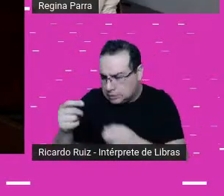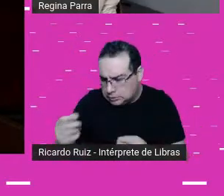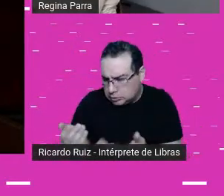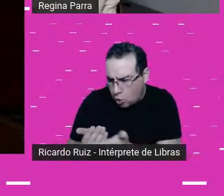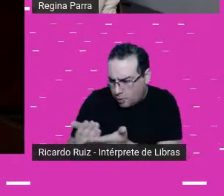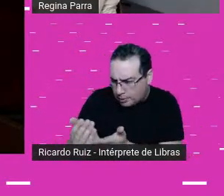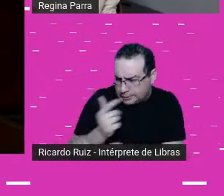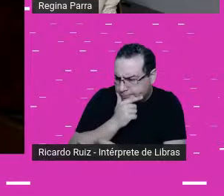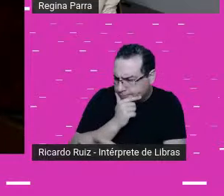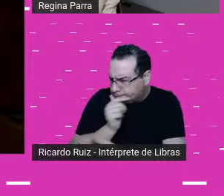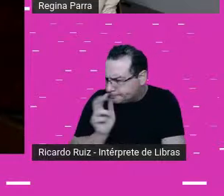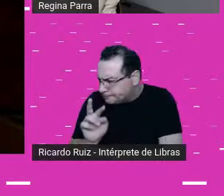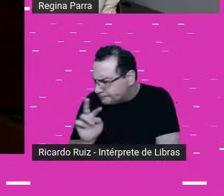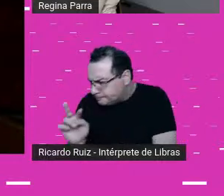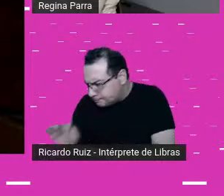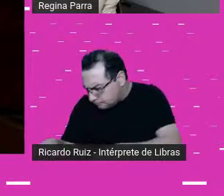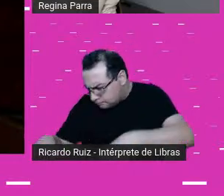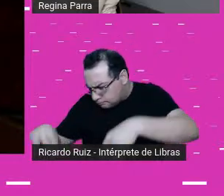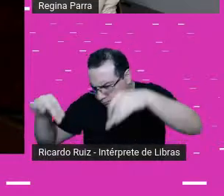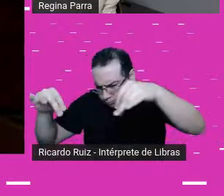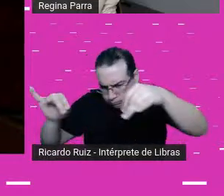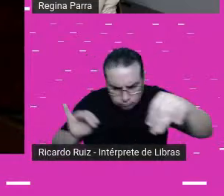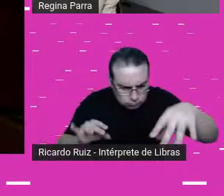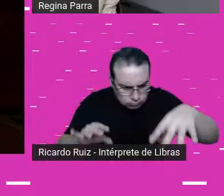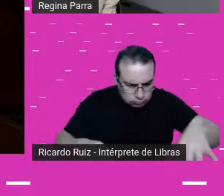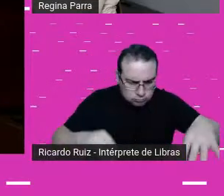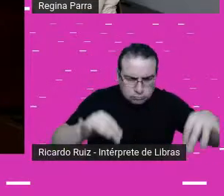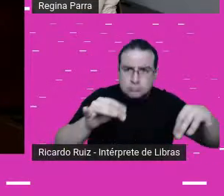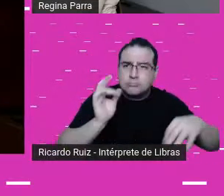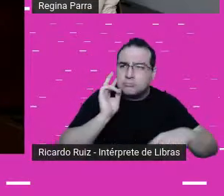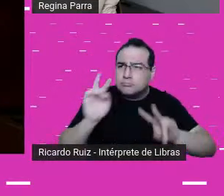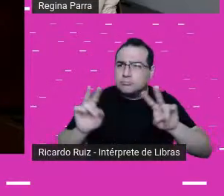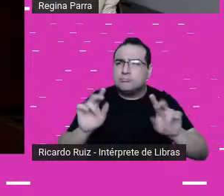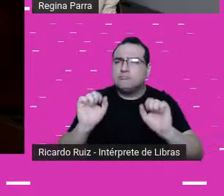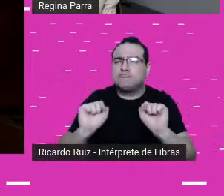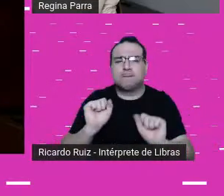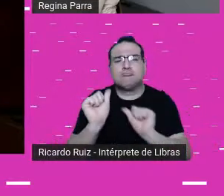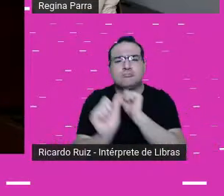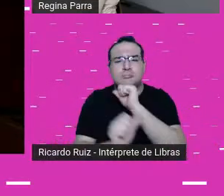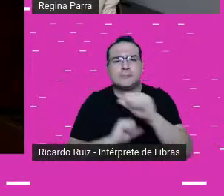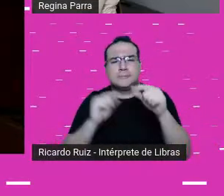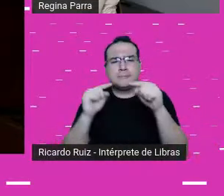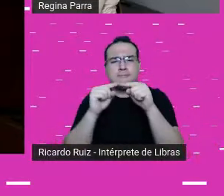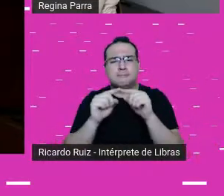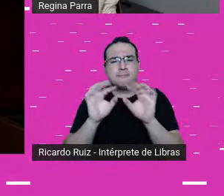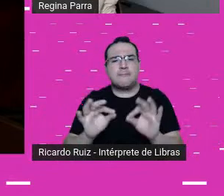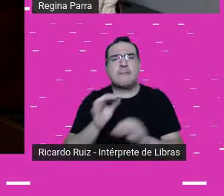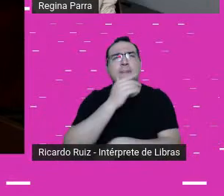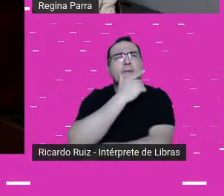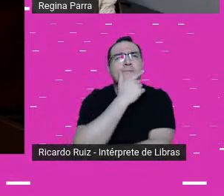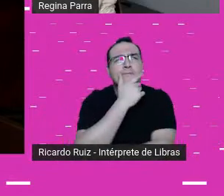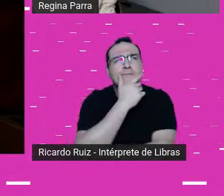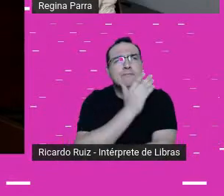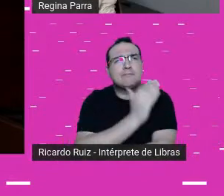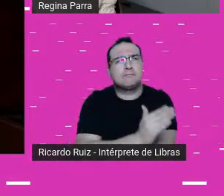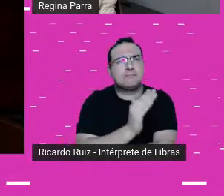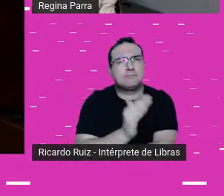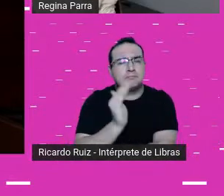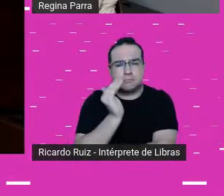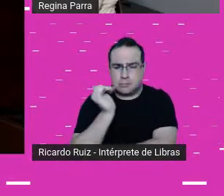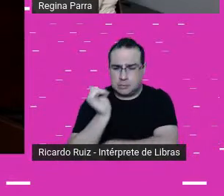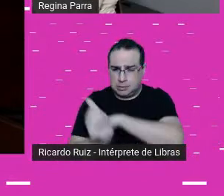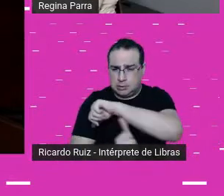eu comecei observando o que poderia ser processo de